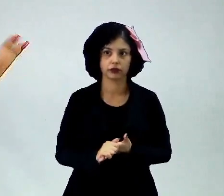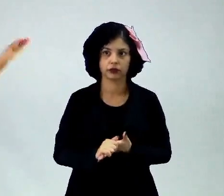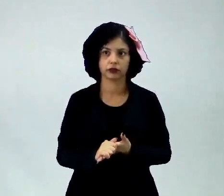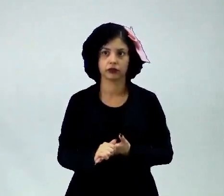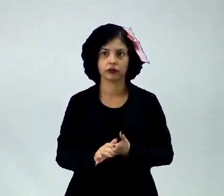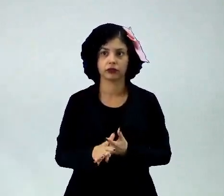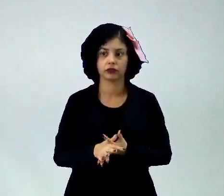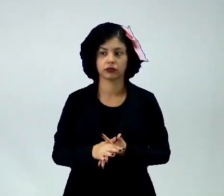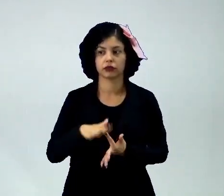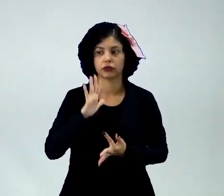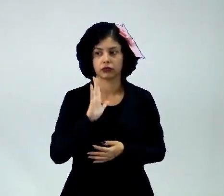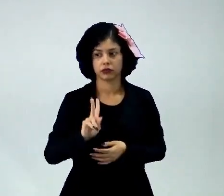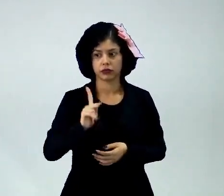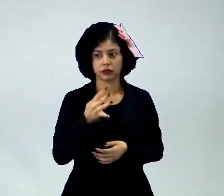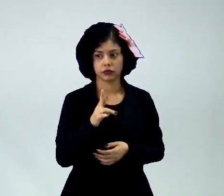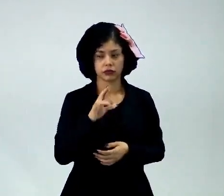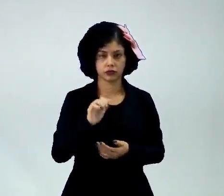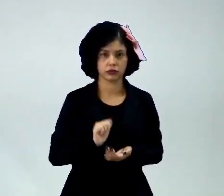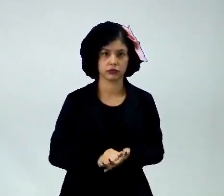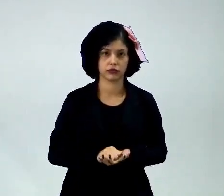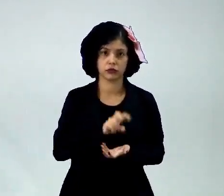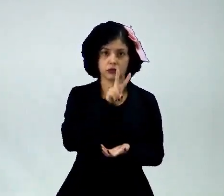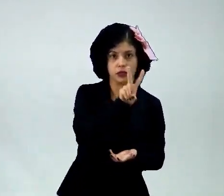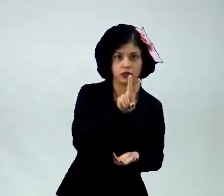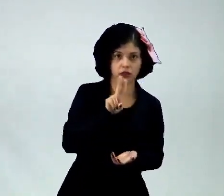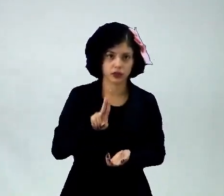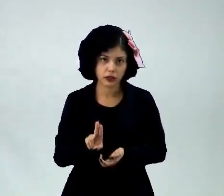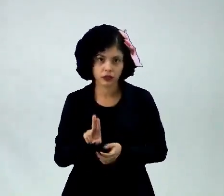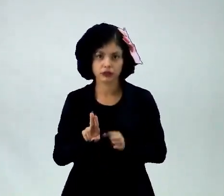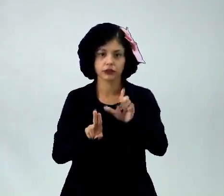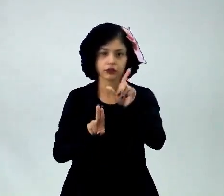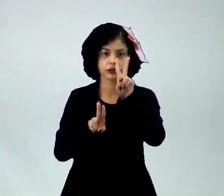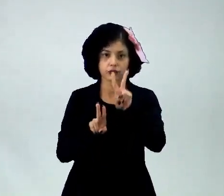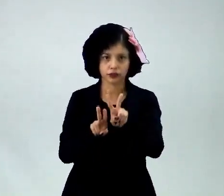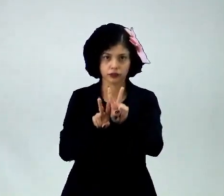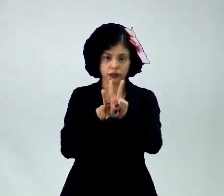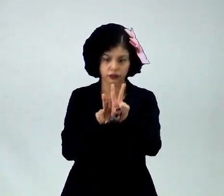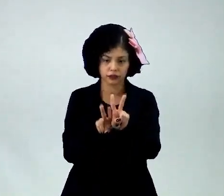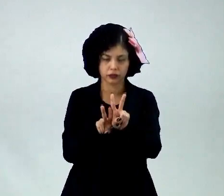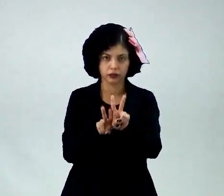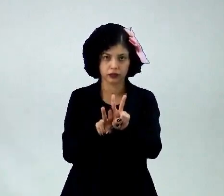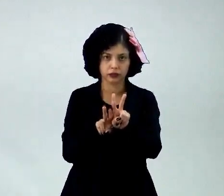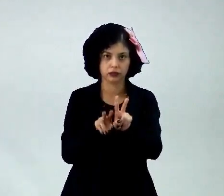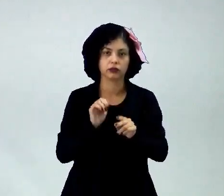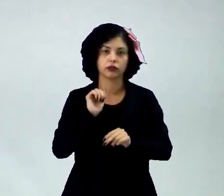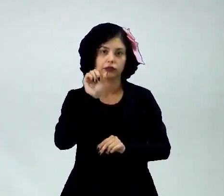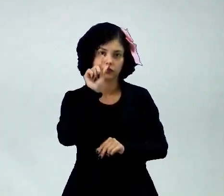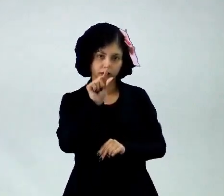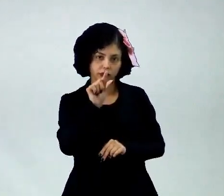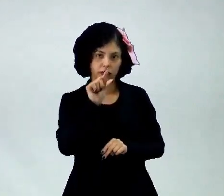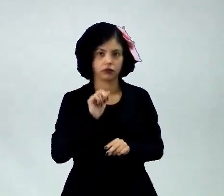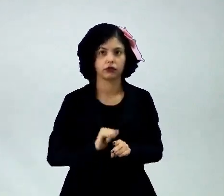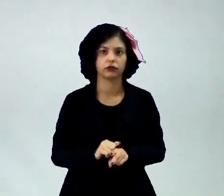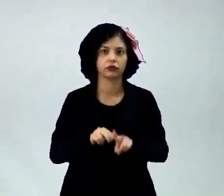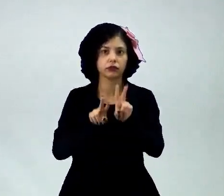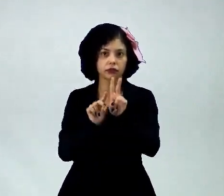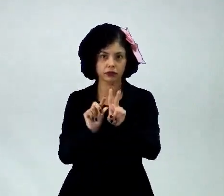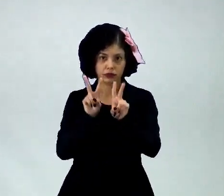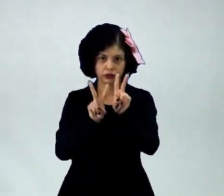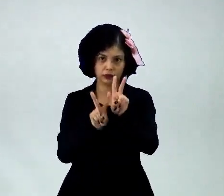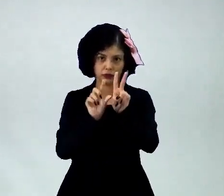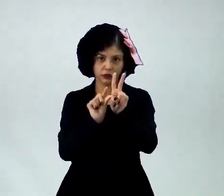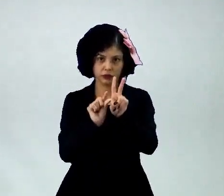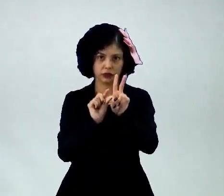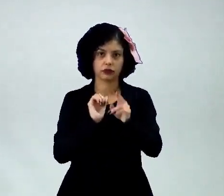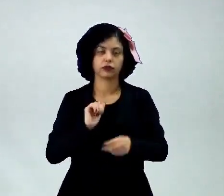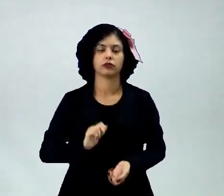facilidade. Já no heterozigoto, são aqueles que possuem um par de alelos diferentes, ou seja, representado por uma letra